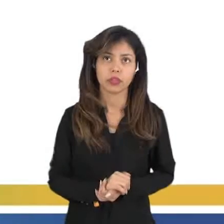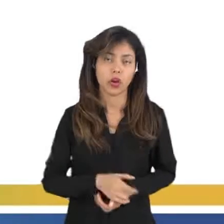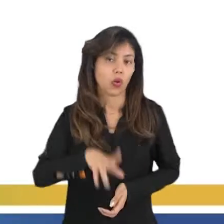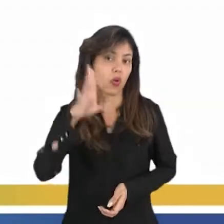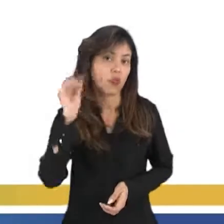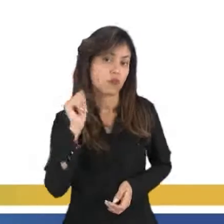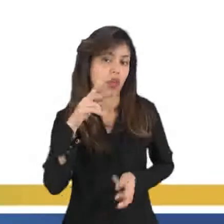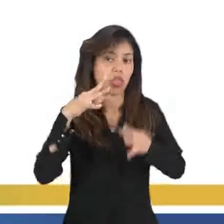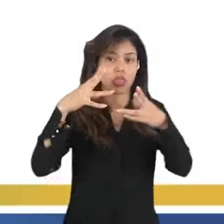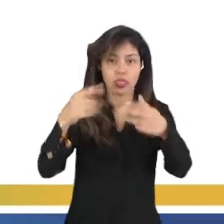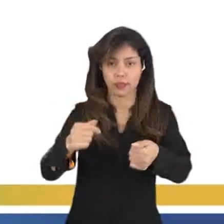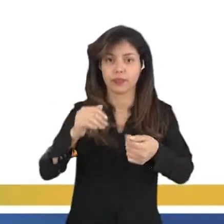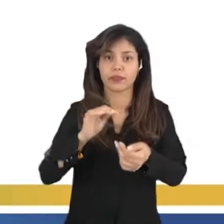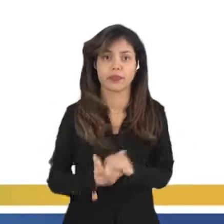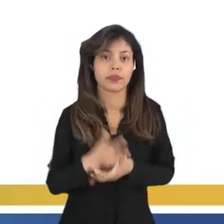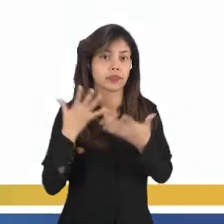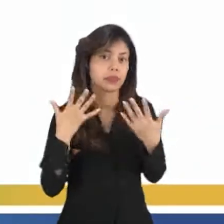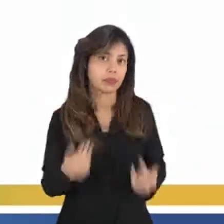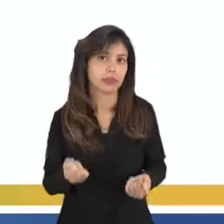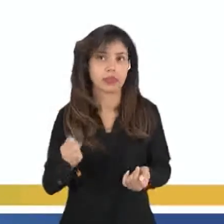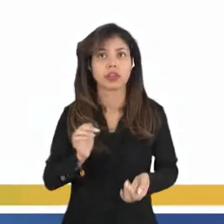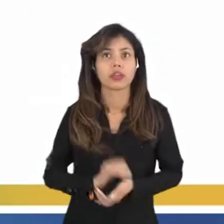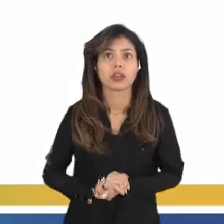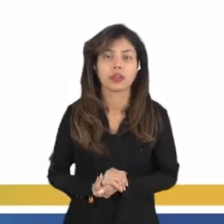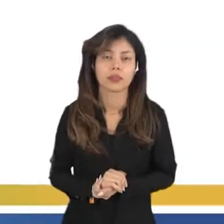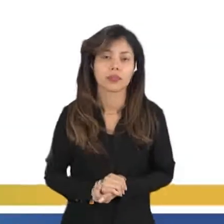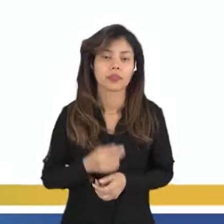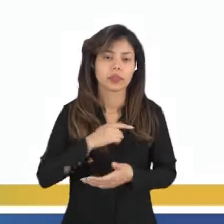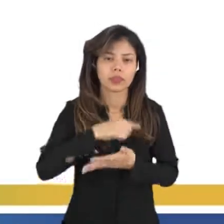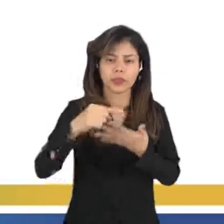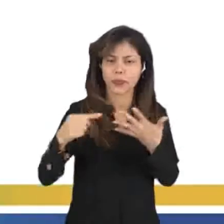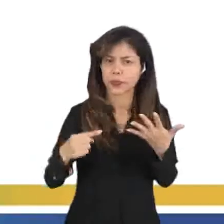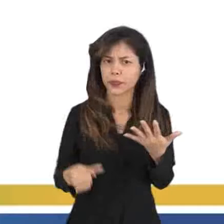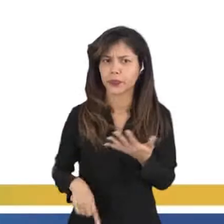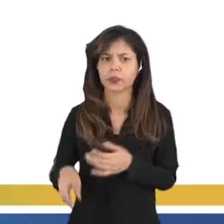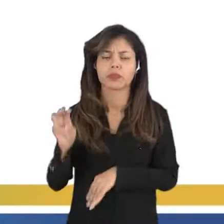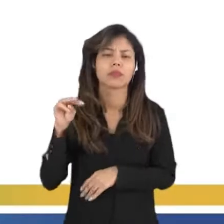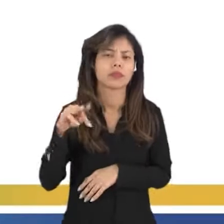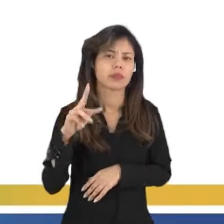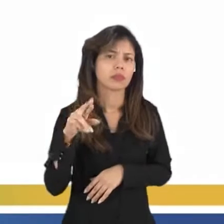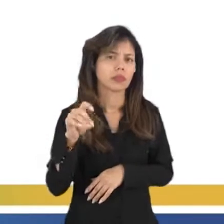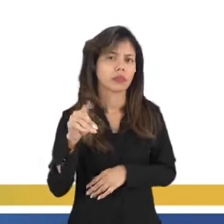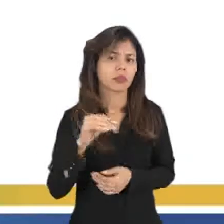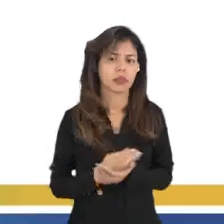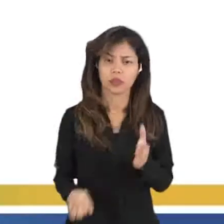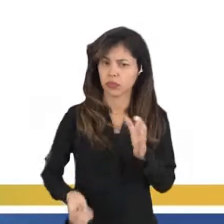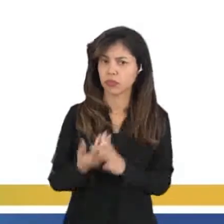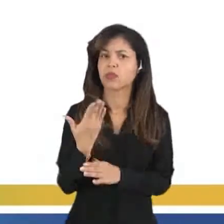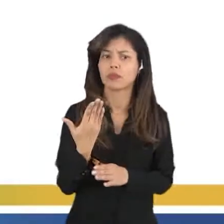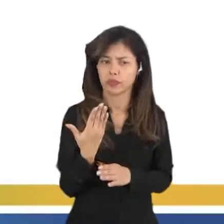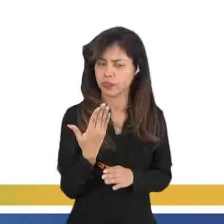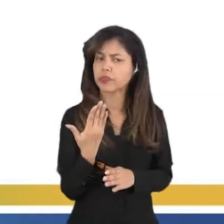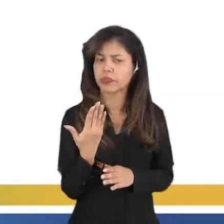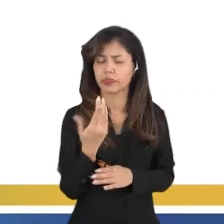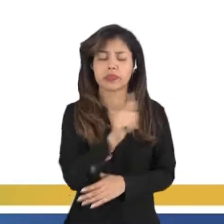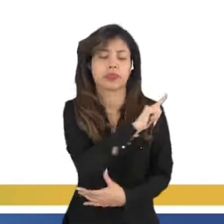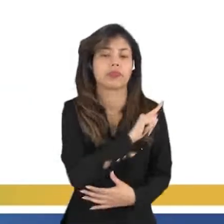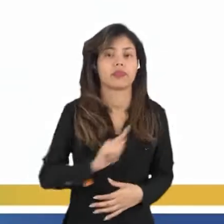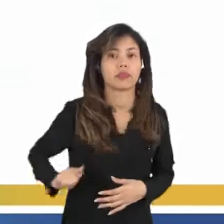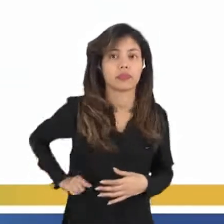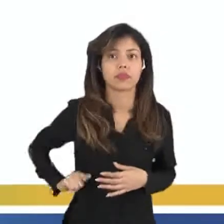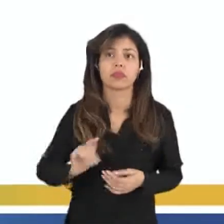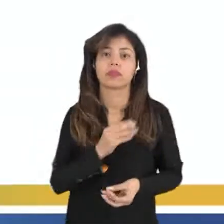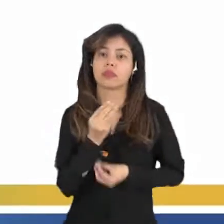ouvidos e suas demandas serem atendidas, usam vários métodos para tentar criar um impasse entre o governo,